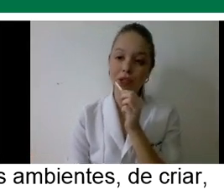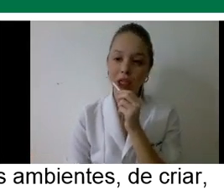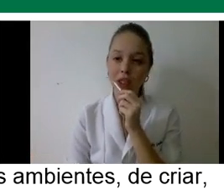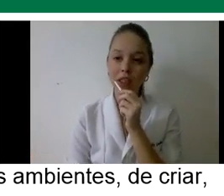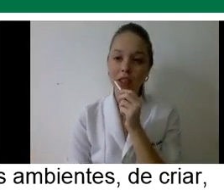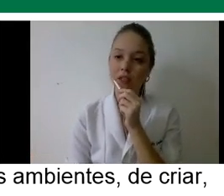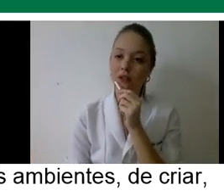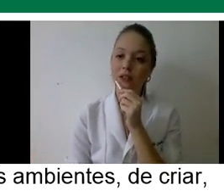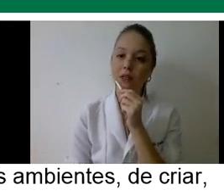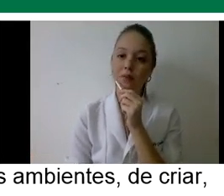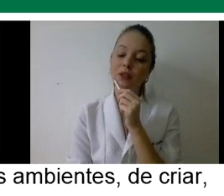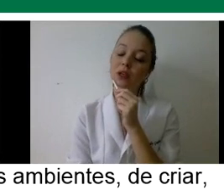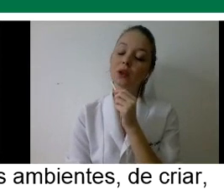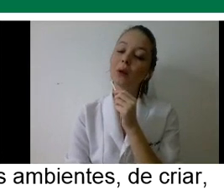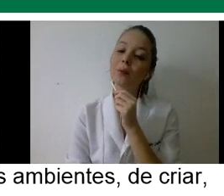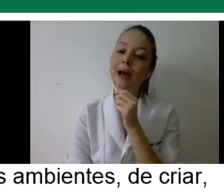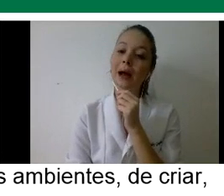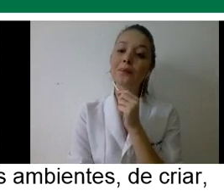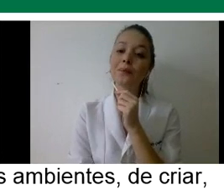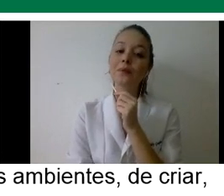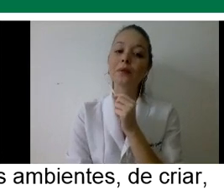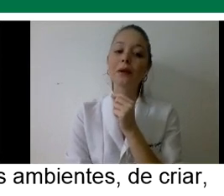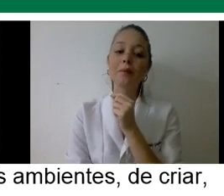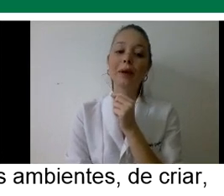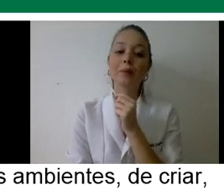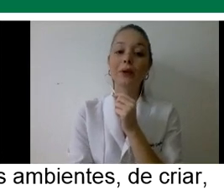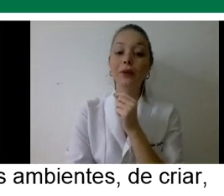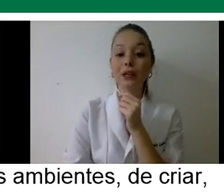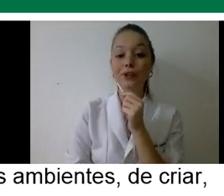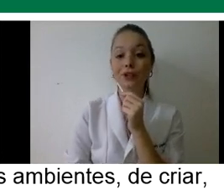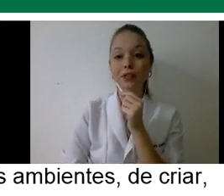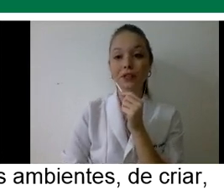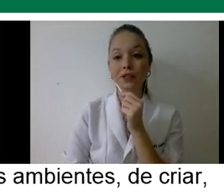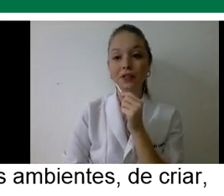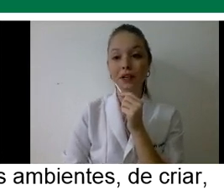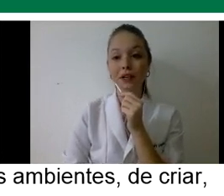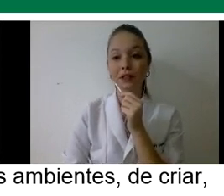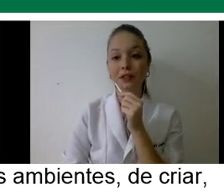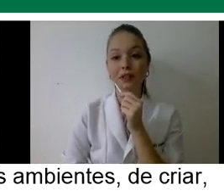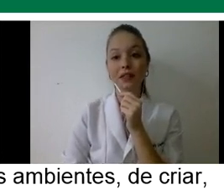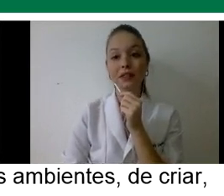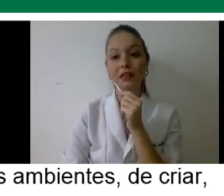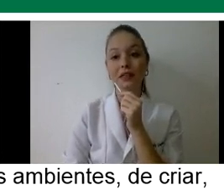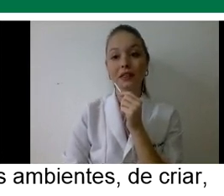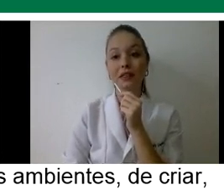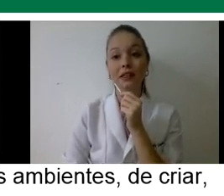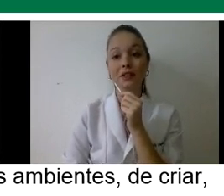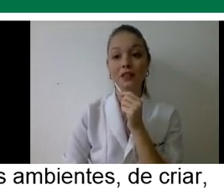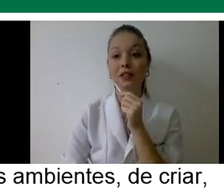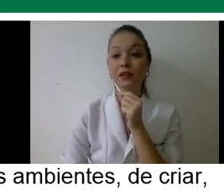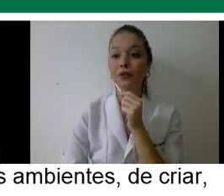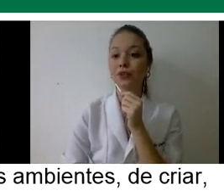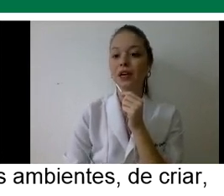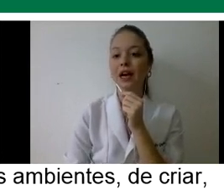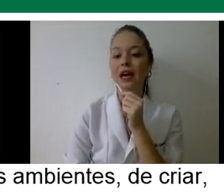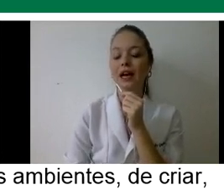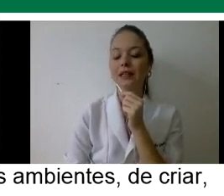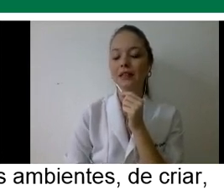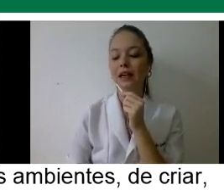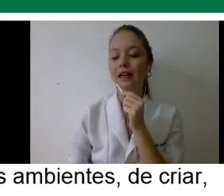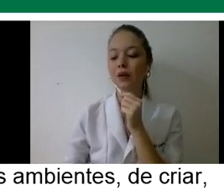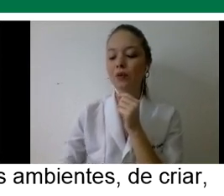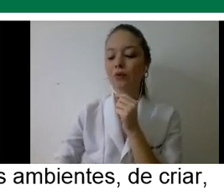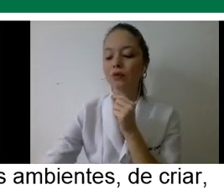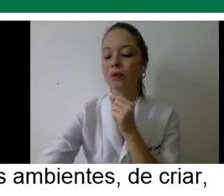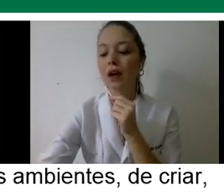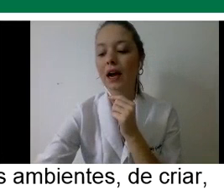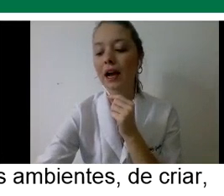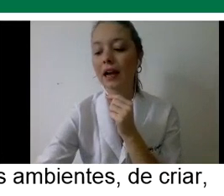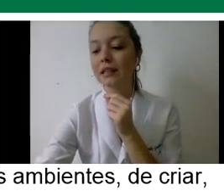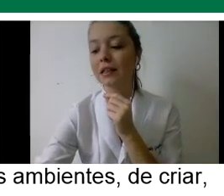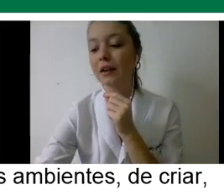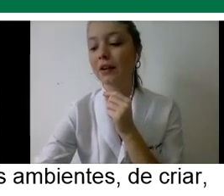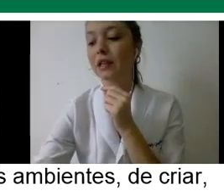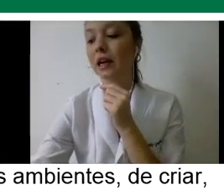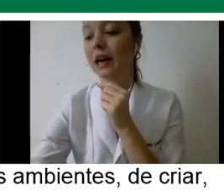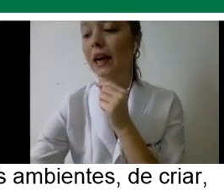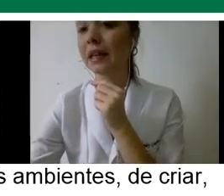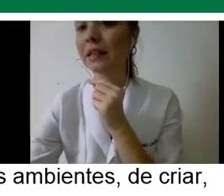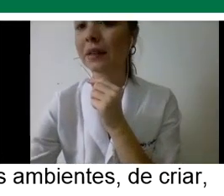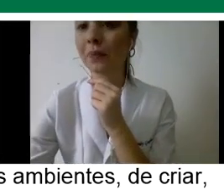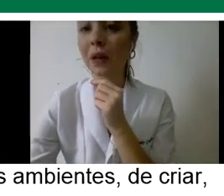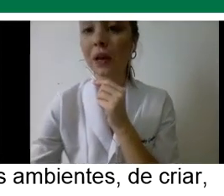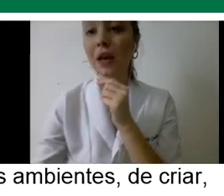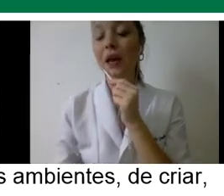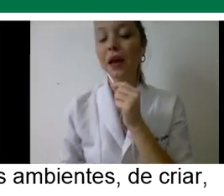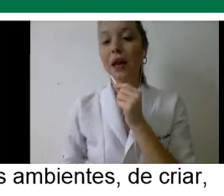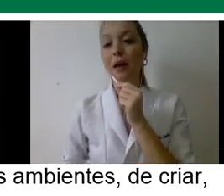algumas medidas que nós temos que tomar para proteger essas crianças desses acidentes dentro de casa, né? Que alguns locais na